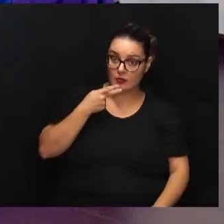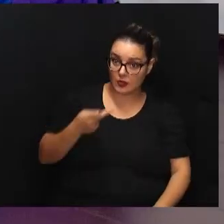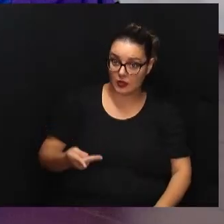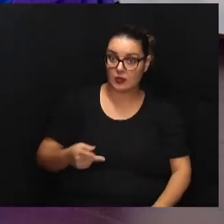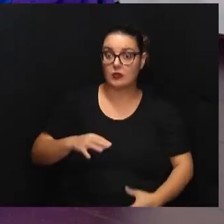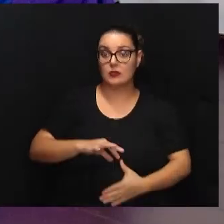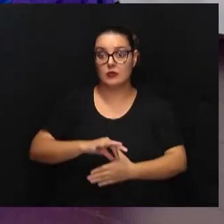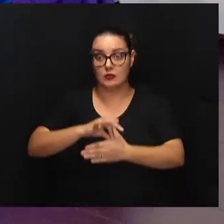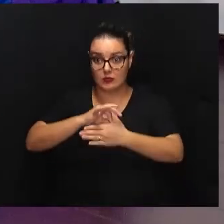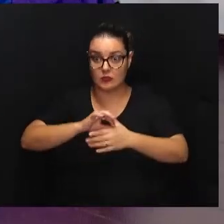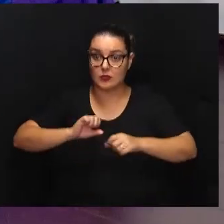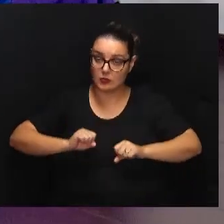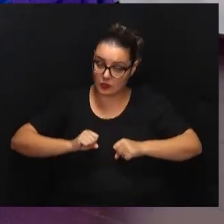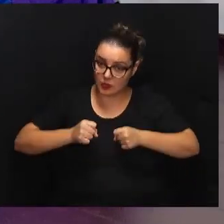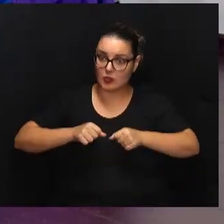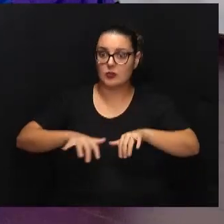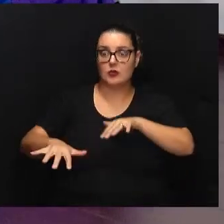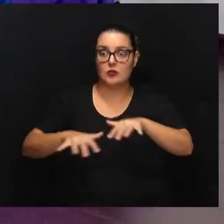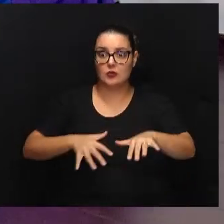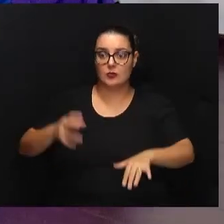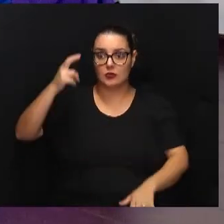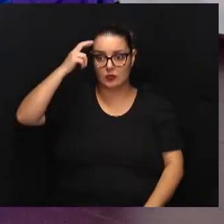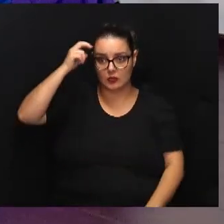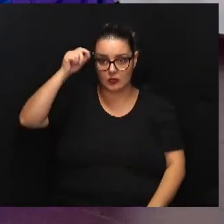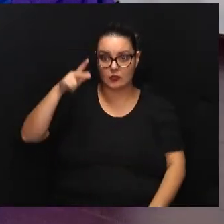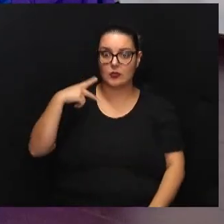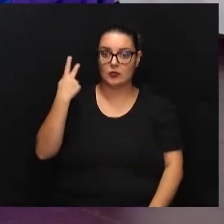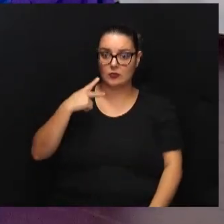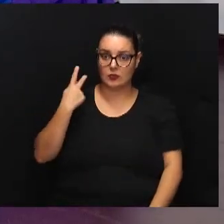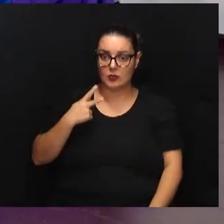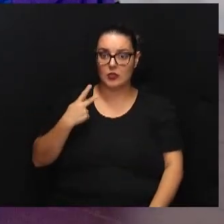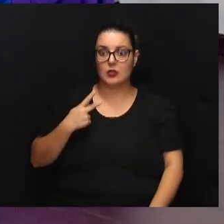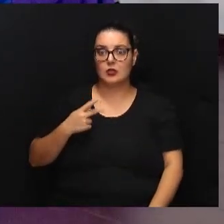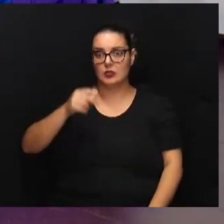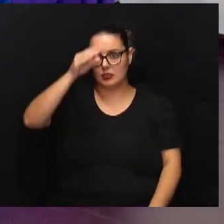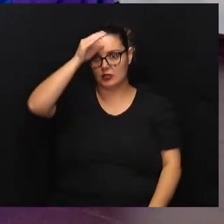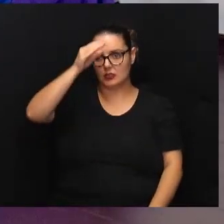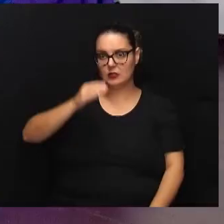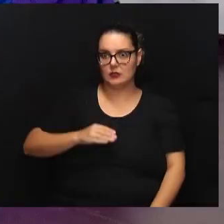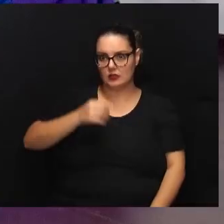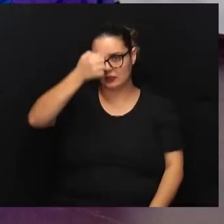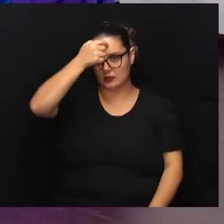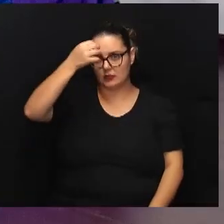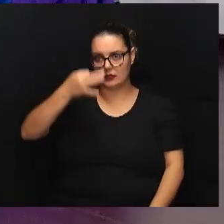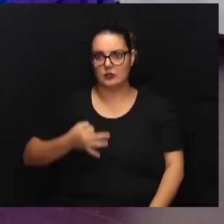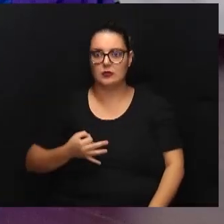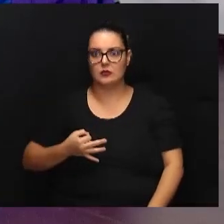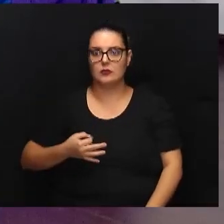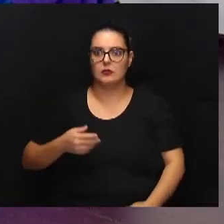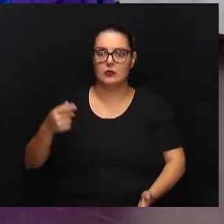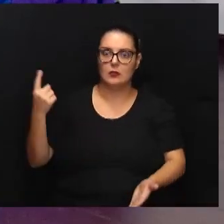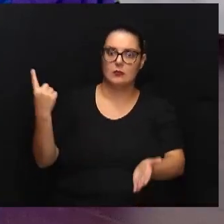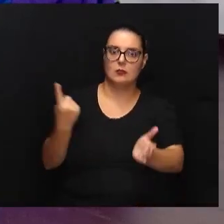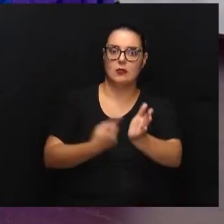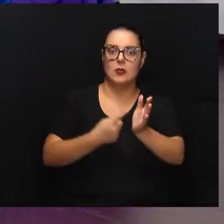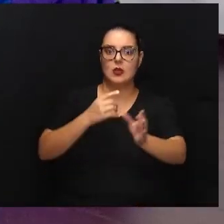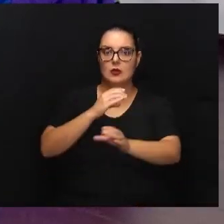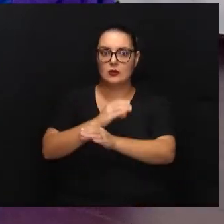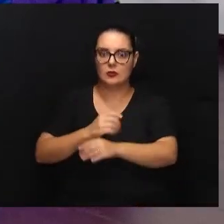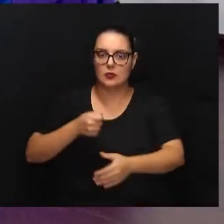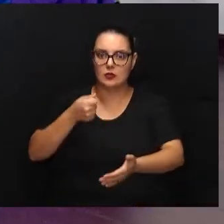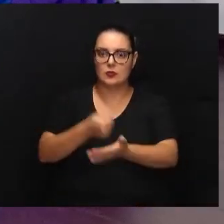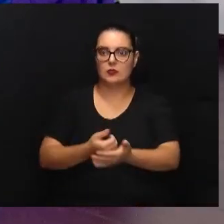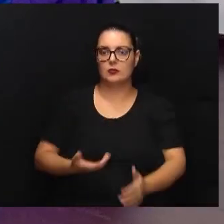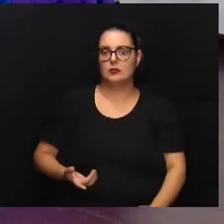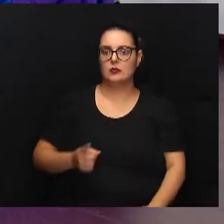culturais, políticos, de cidadania, para refundar marcos civilizatórios. Isso não é uma experiência nova. Nós vivemos aprendendo isso